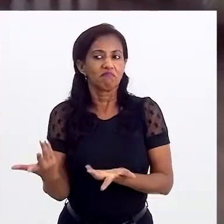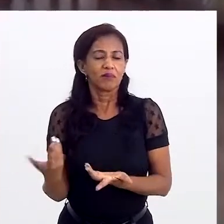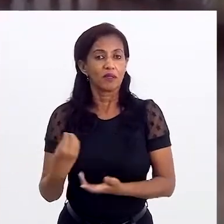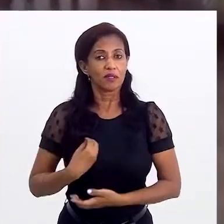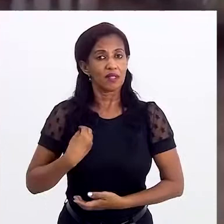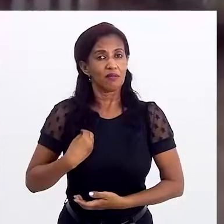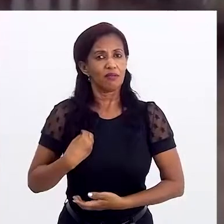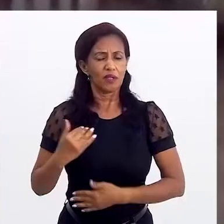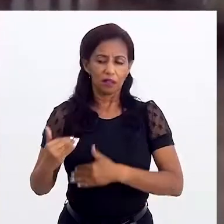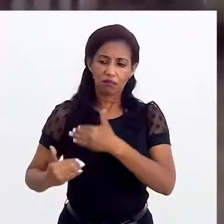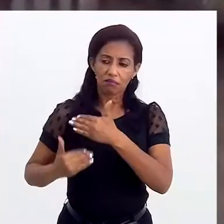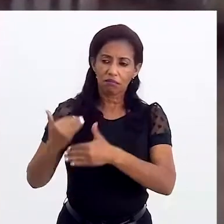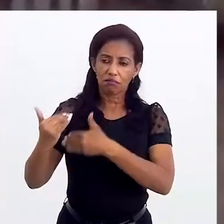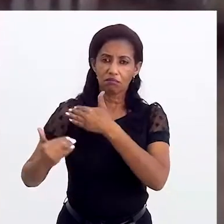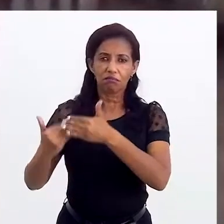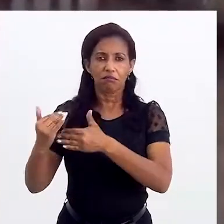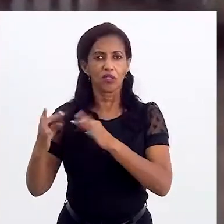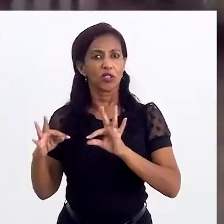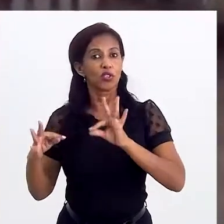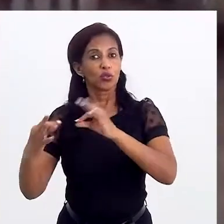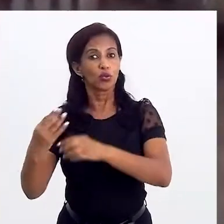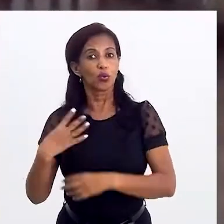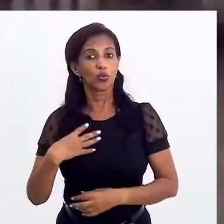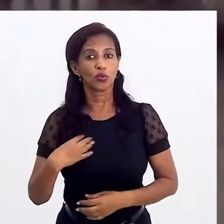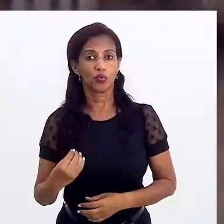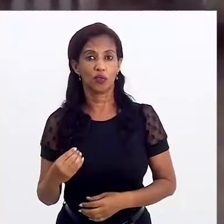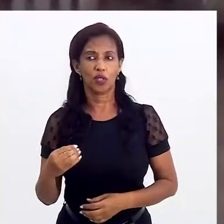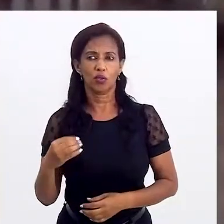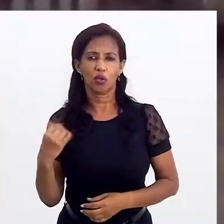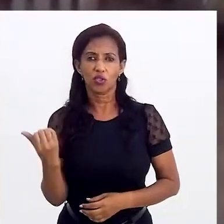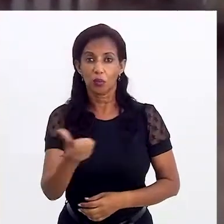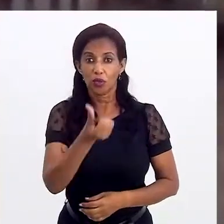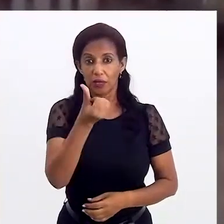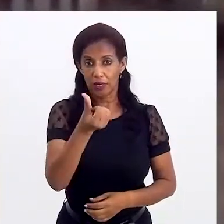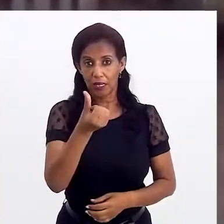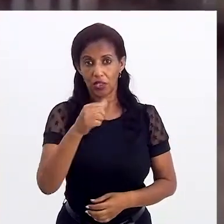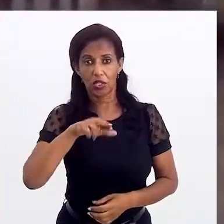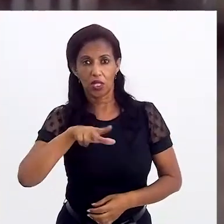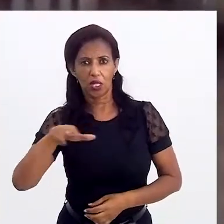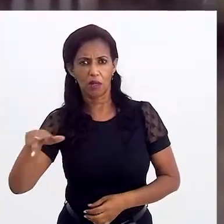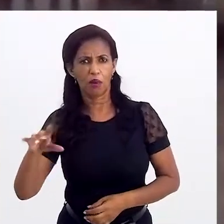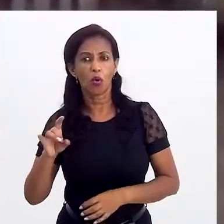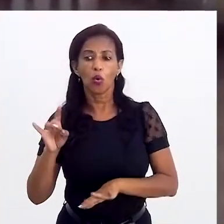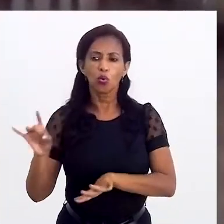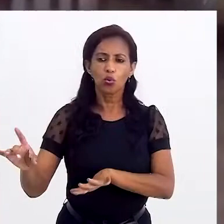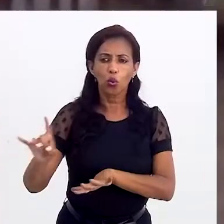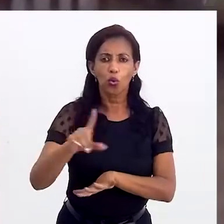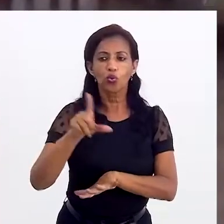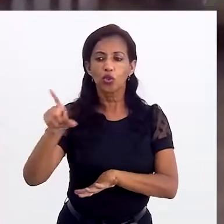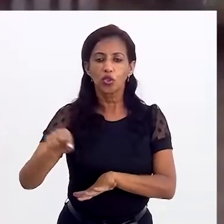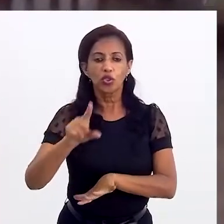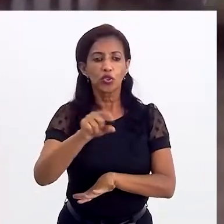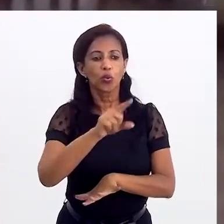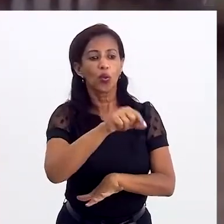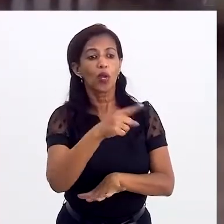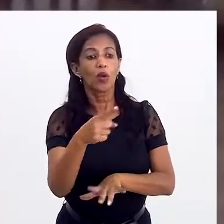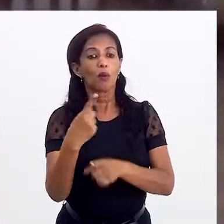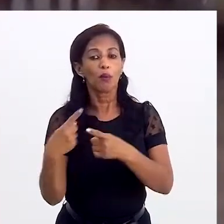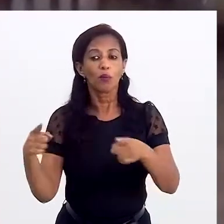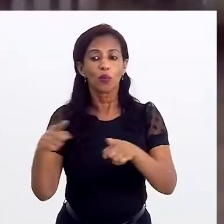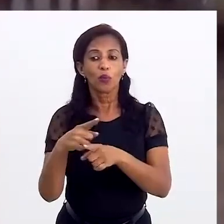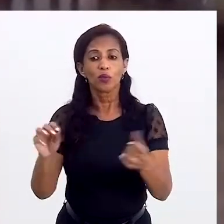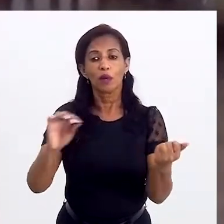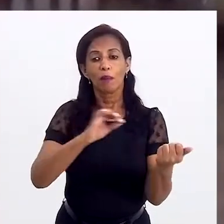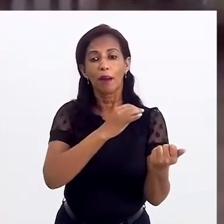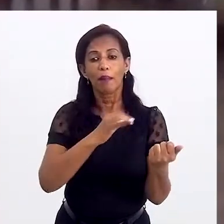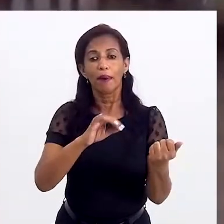nossa educação, fazia parte de todos os filhos, nós somos 6 irmãos, todos tinham que escolher um instrumento para aprender a tocar,